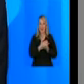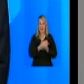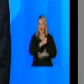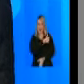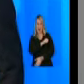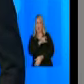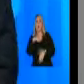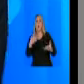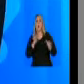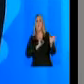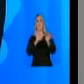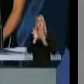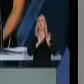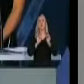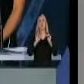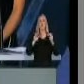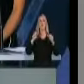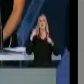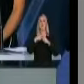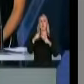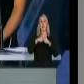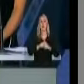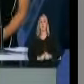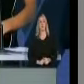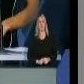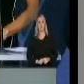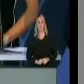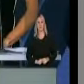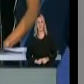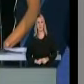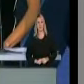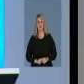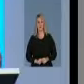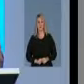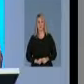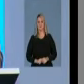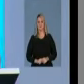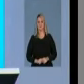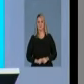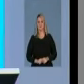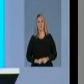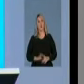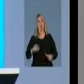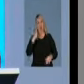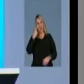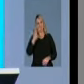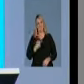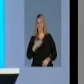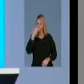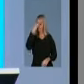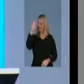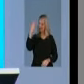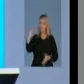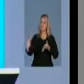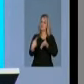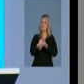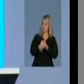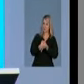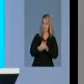para essa questão? Candidato, o senhor tem 1 minuto e meio para responder. Olha, Fábio, obrigado pela